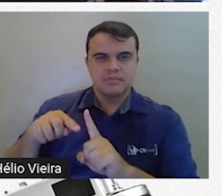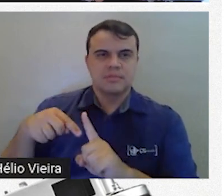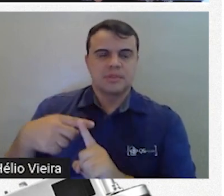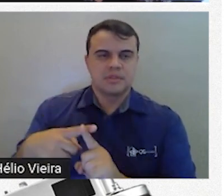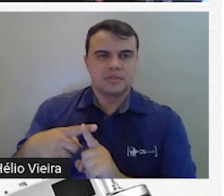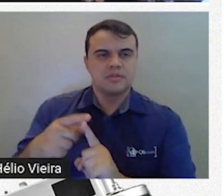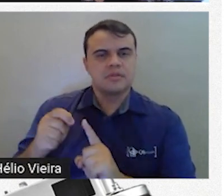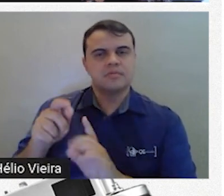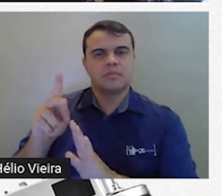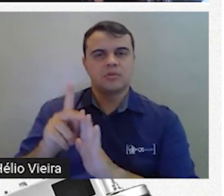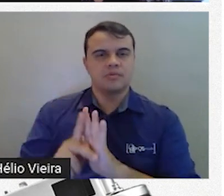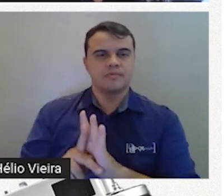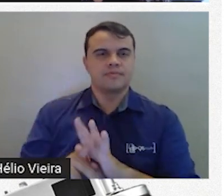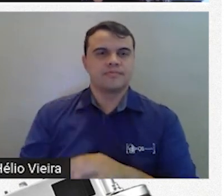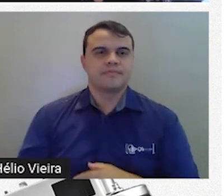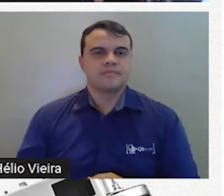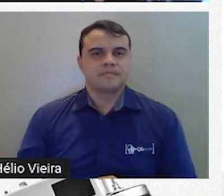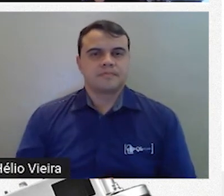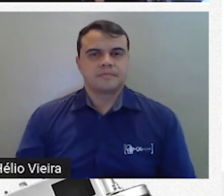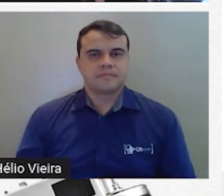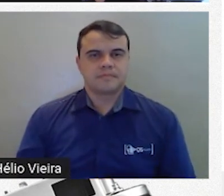esse projeto.